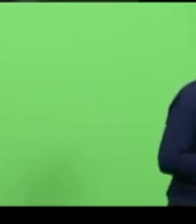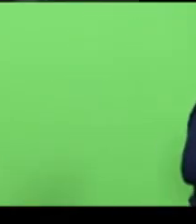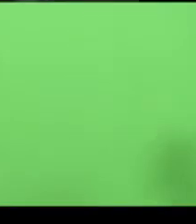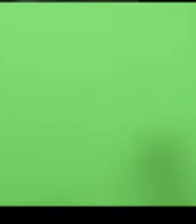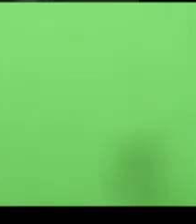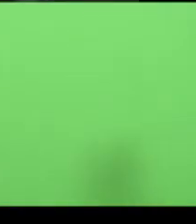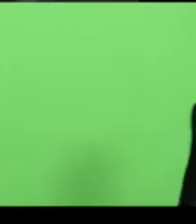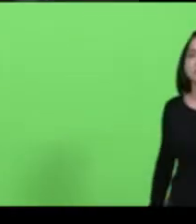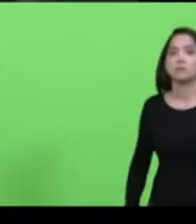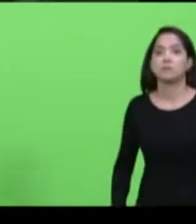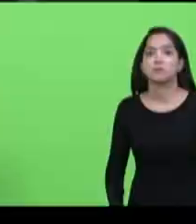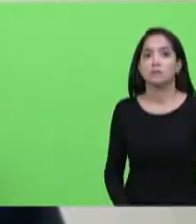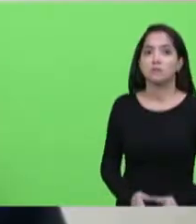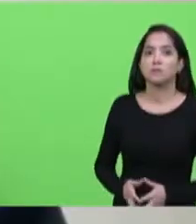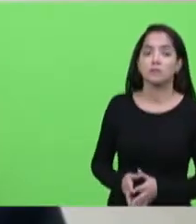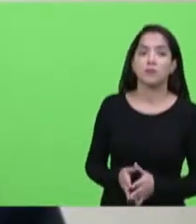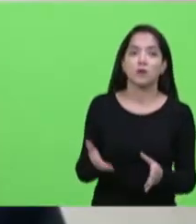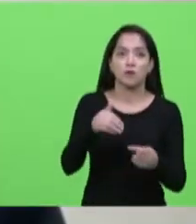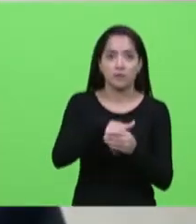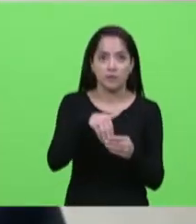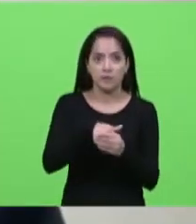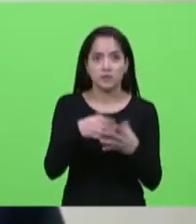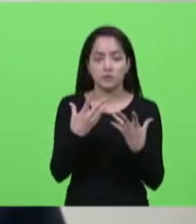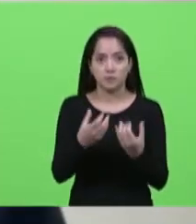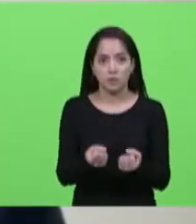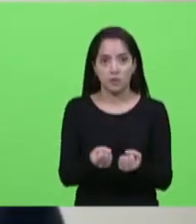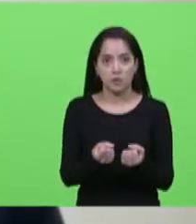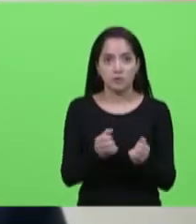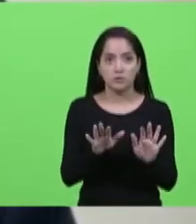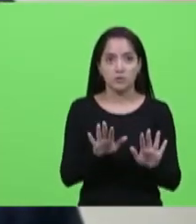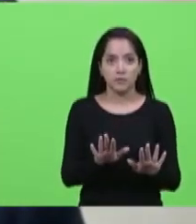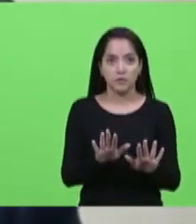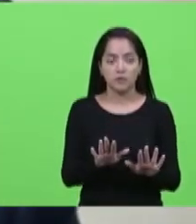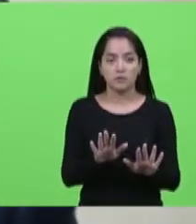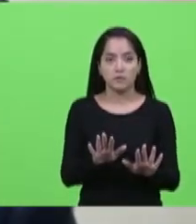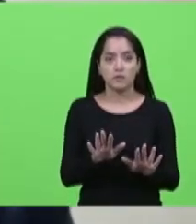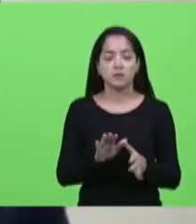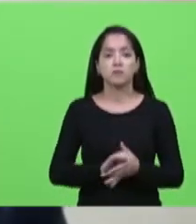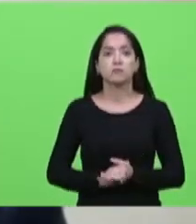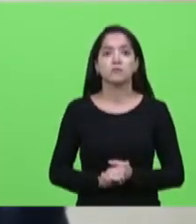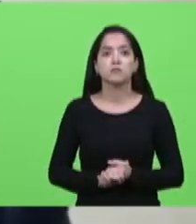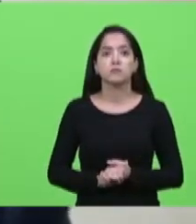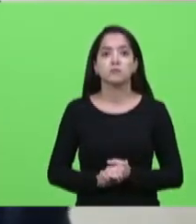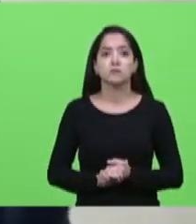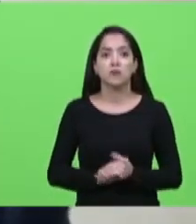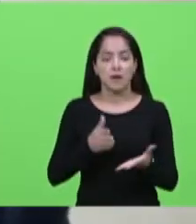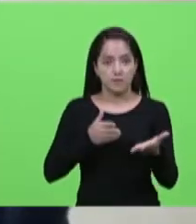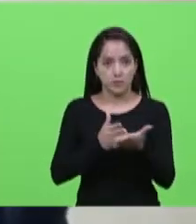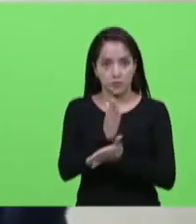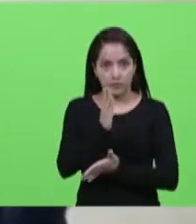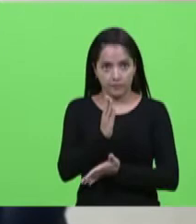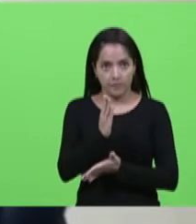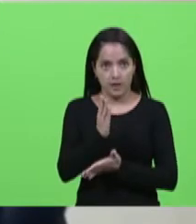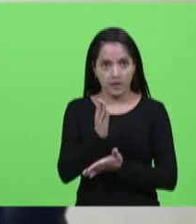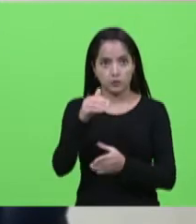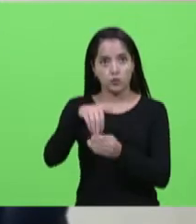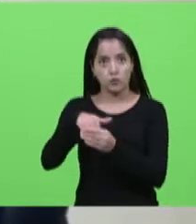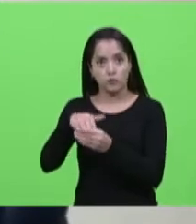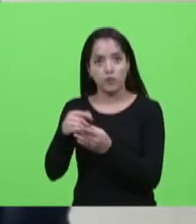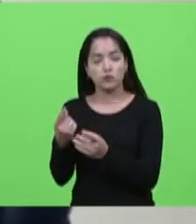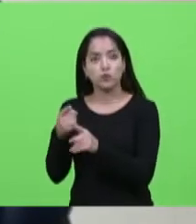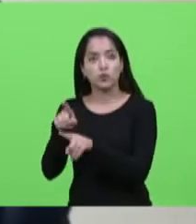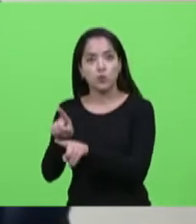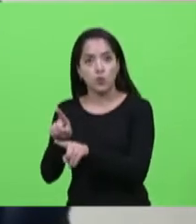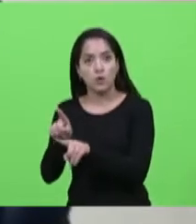A matéria vai à votação. Deputados que aprovam, permaneçam como se encontram, sem manifestação. A matéria está aprovada com voto contrário do deputado